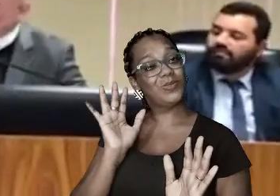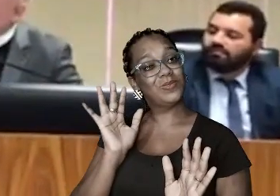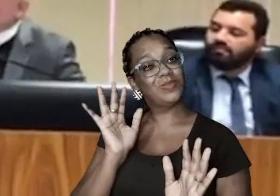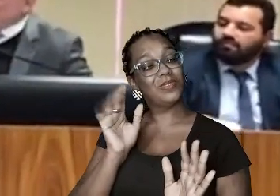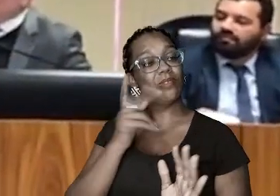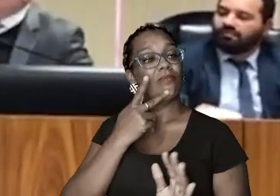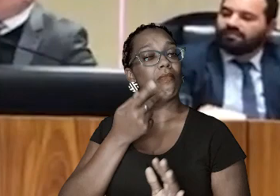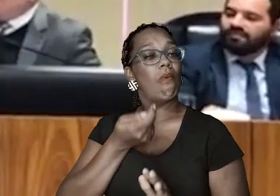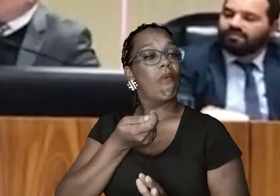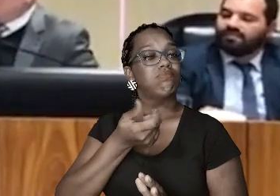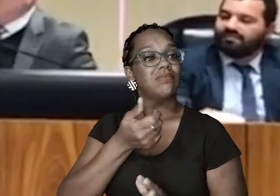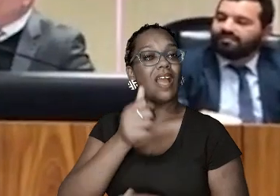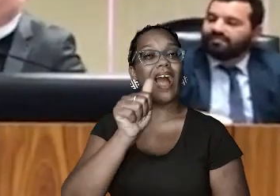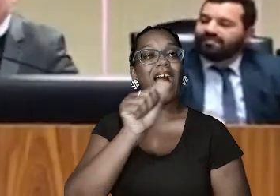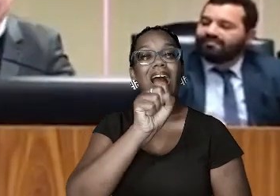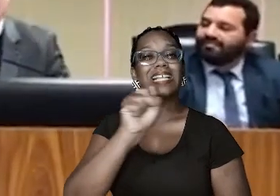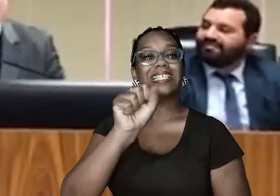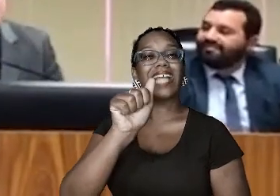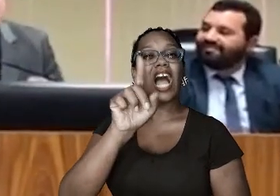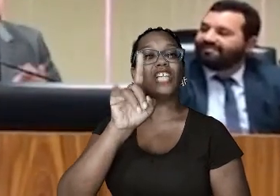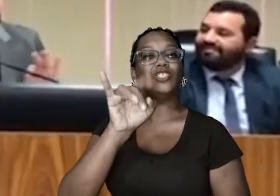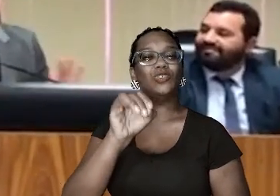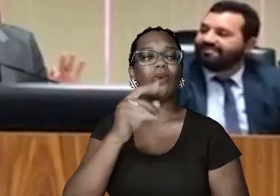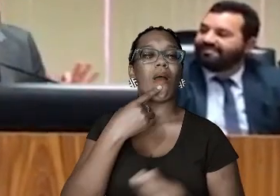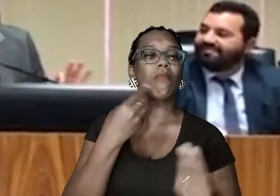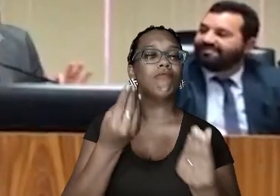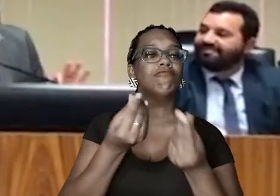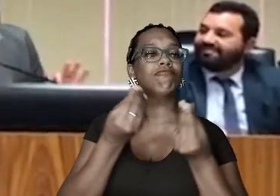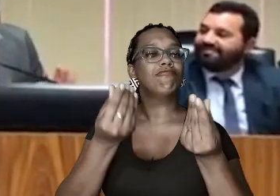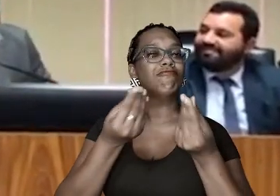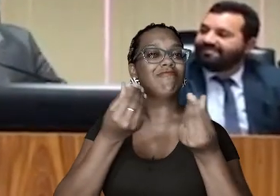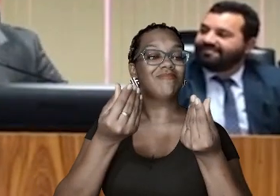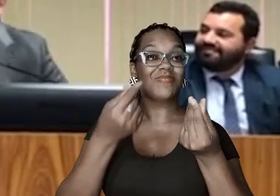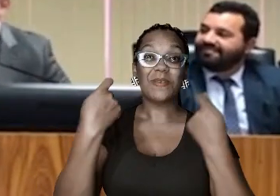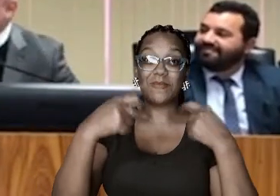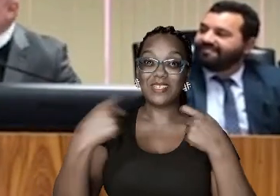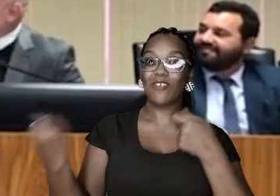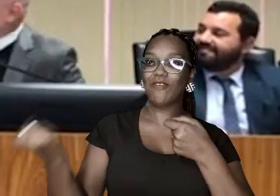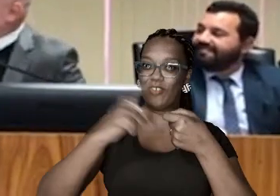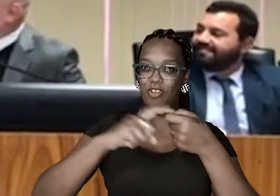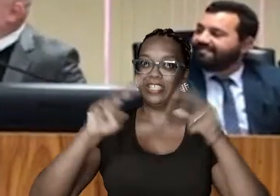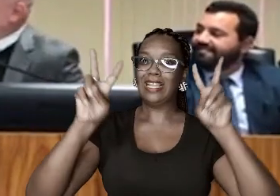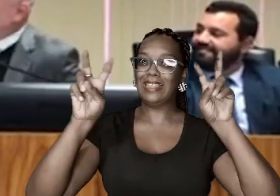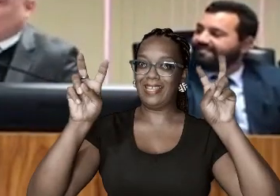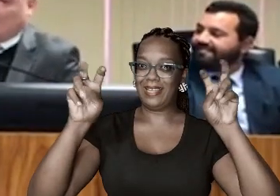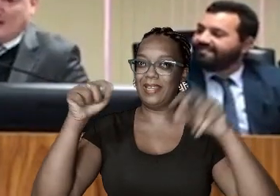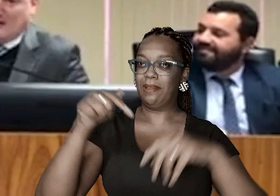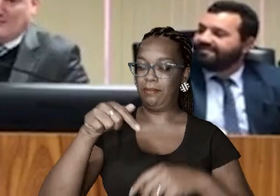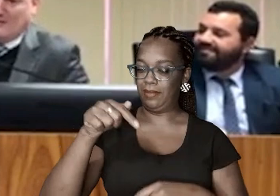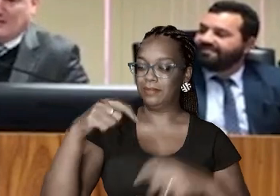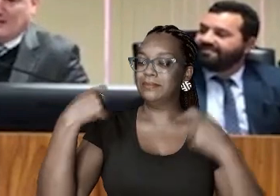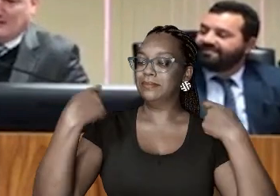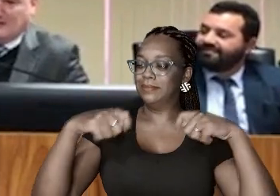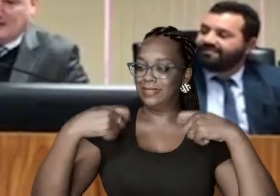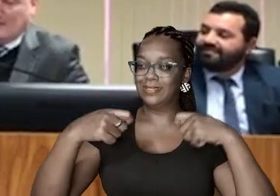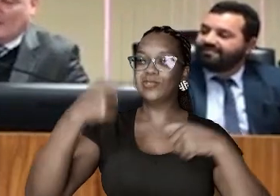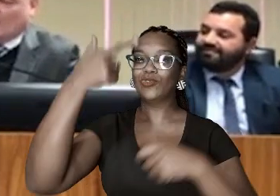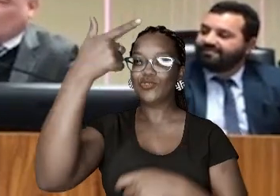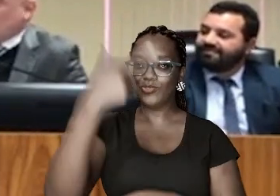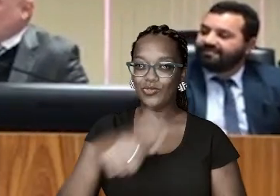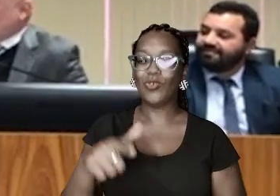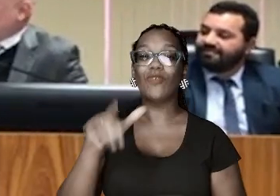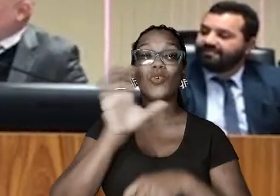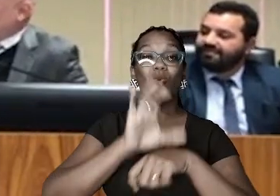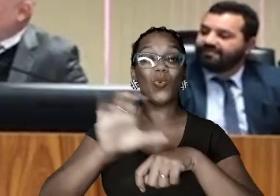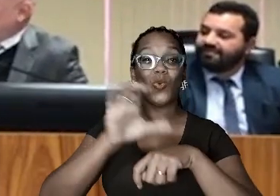em inglês eu vou usar em italiano para puxar um pouco um assédio é um saque é um aperitivo nós vamos precisar revisitar esse tema